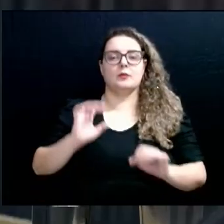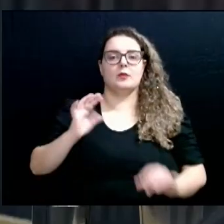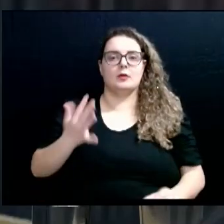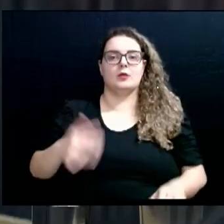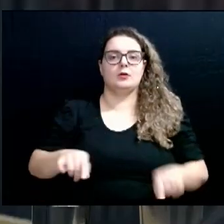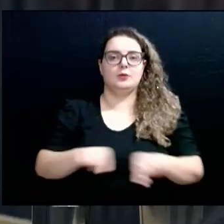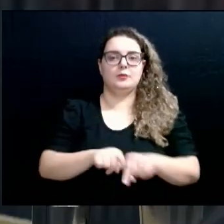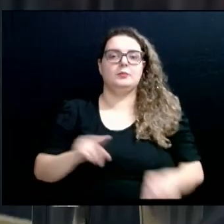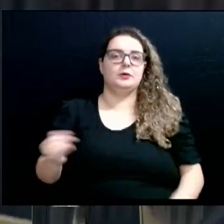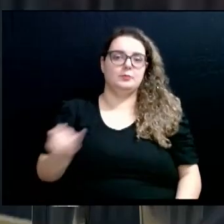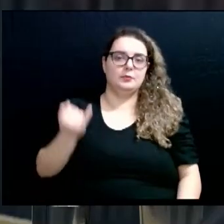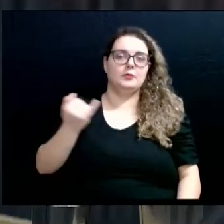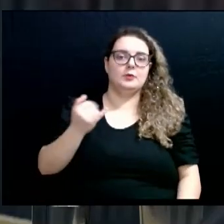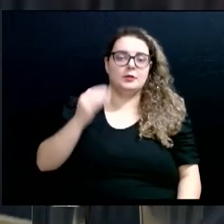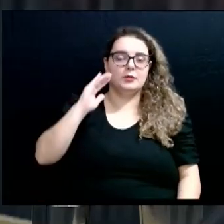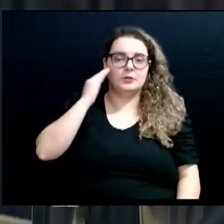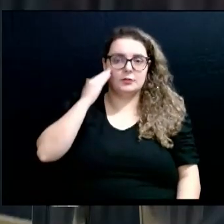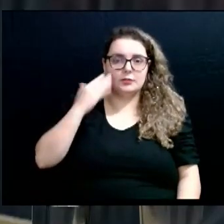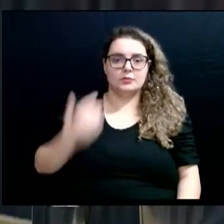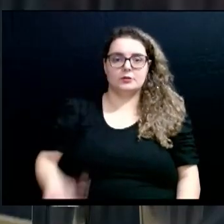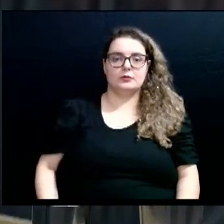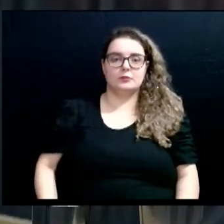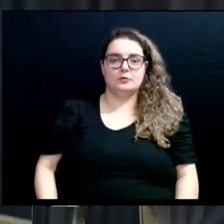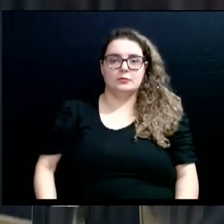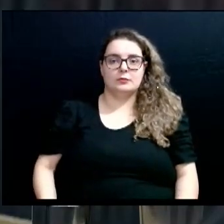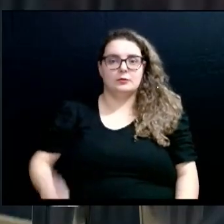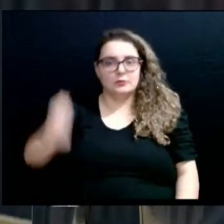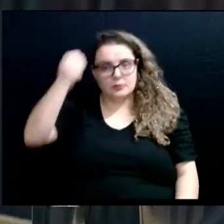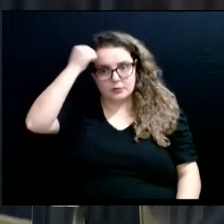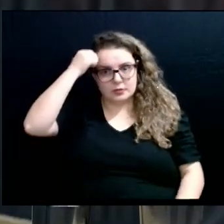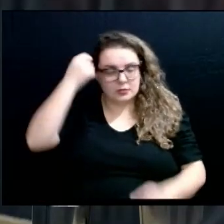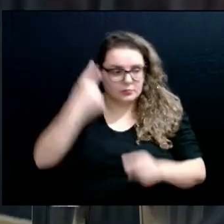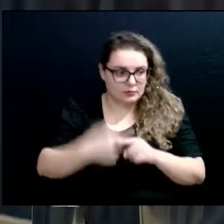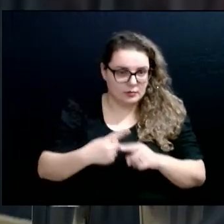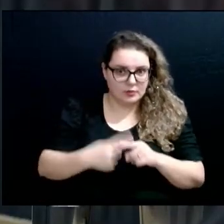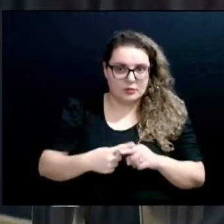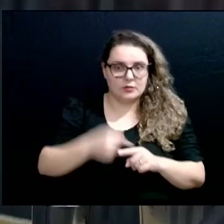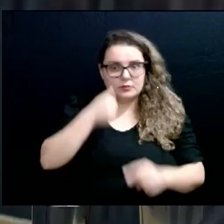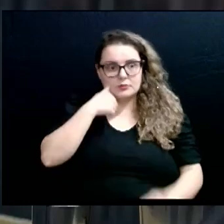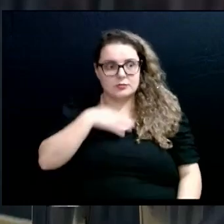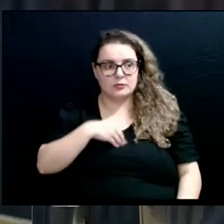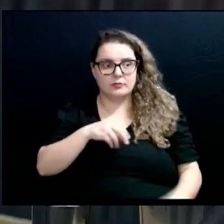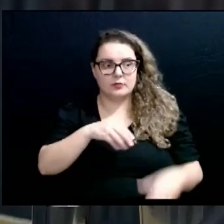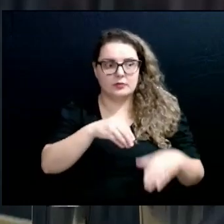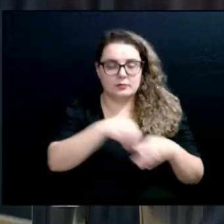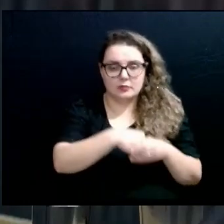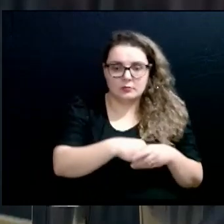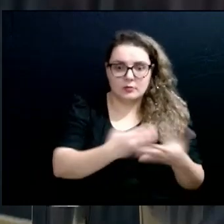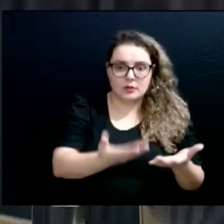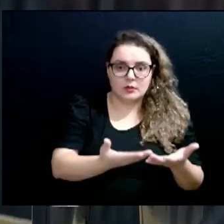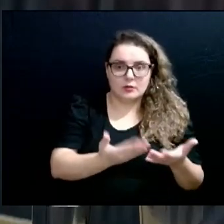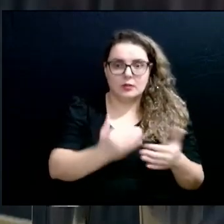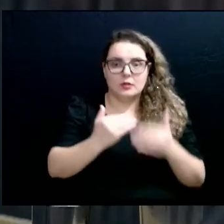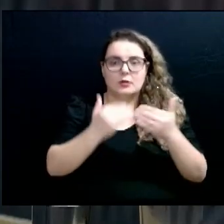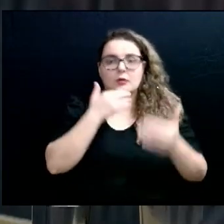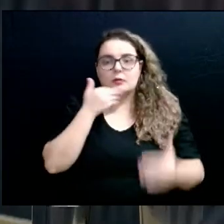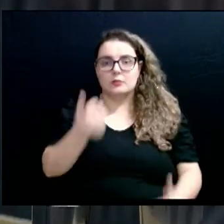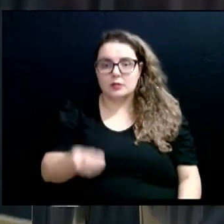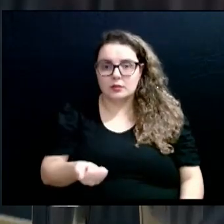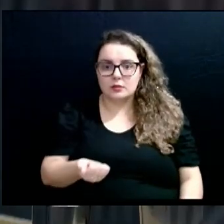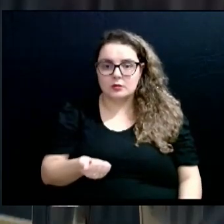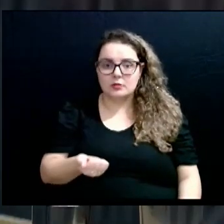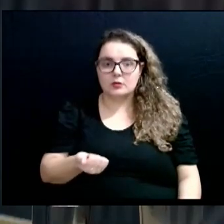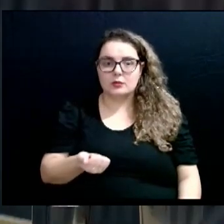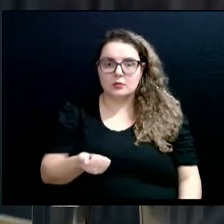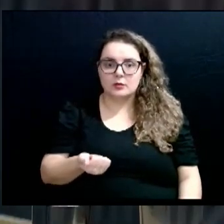entender. Você sente culpa por quê, né? Assim, o que é que te preocupa? Que vai acontecer de Uhum. novo?